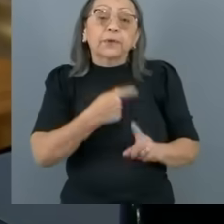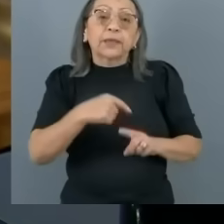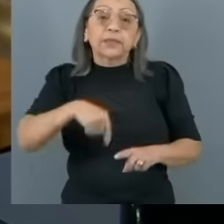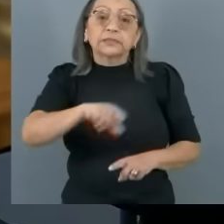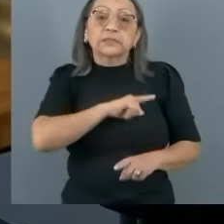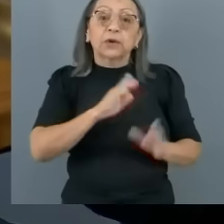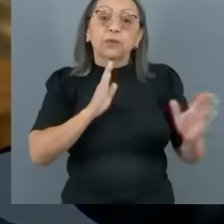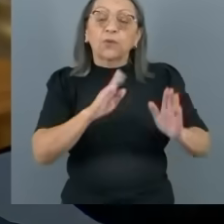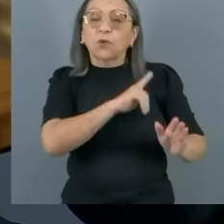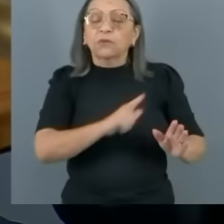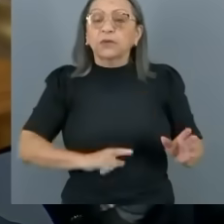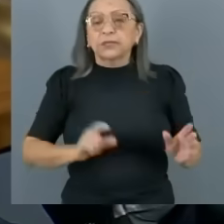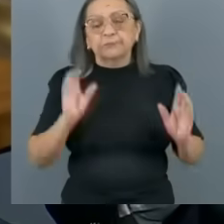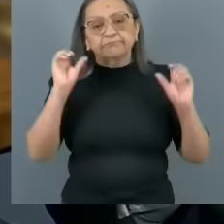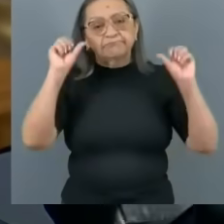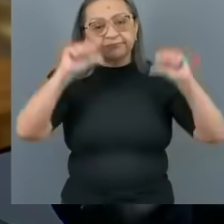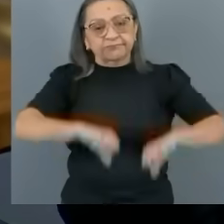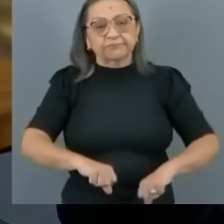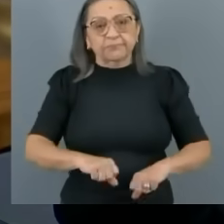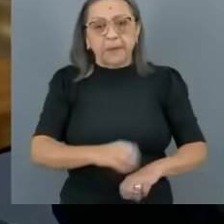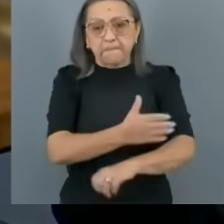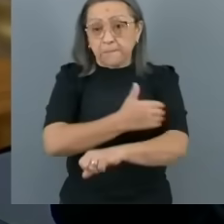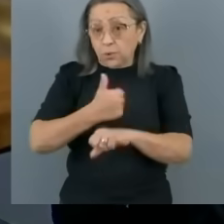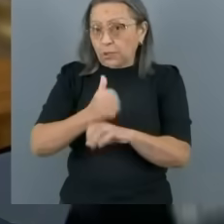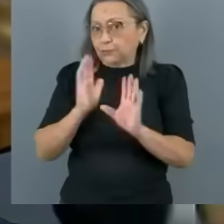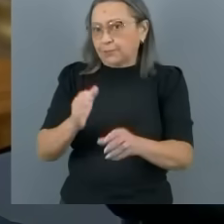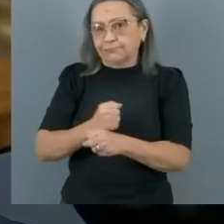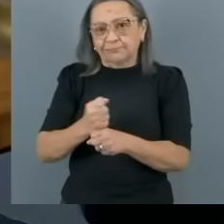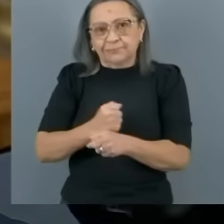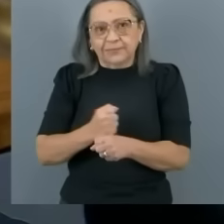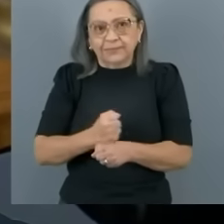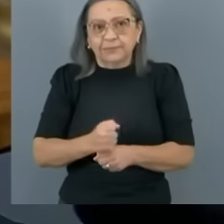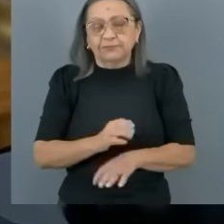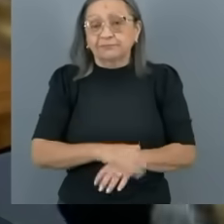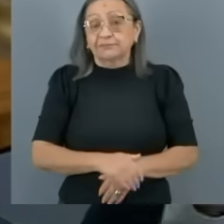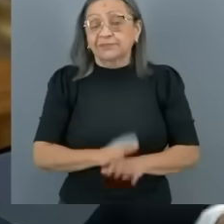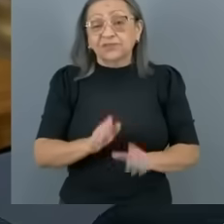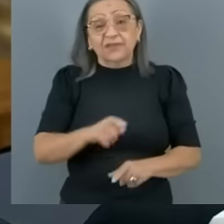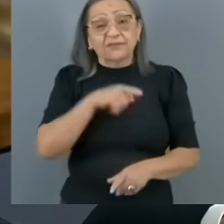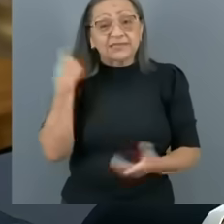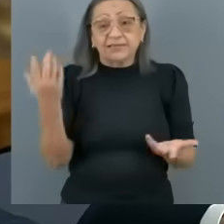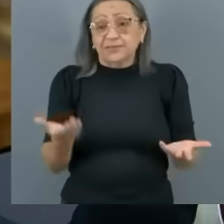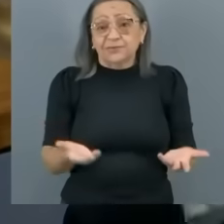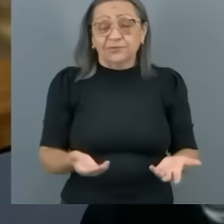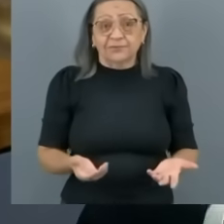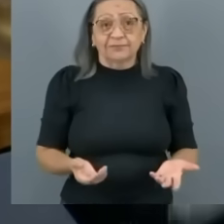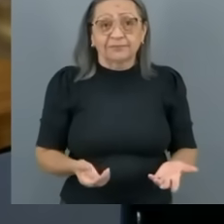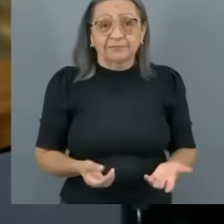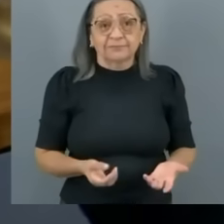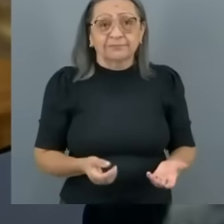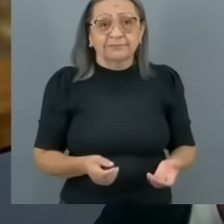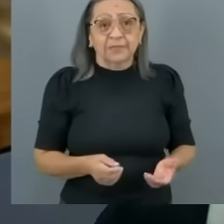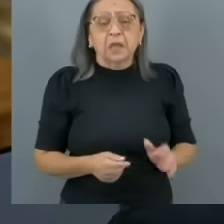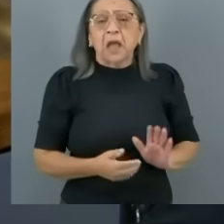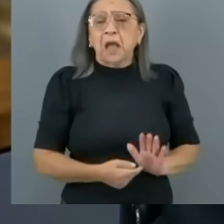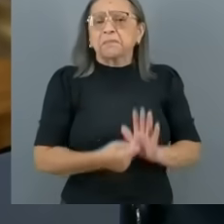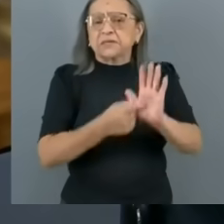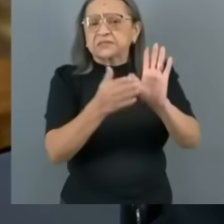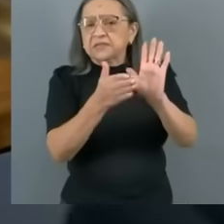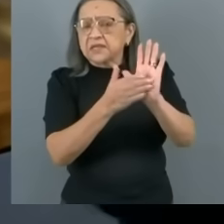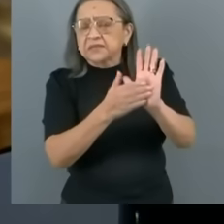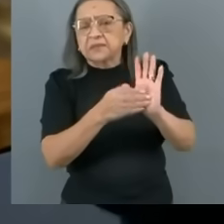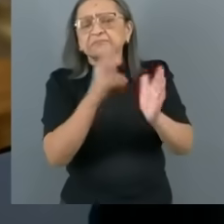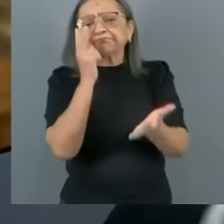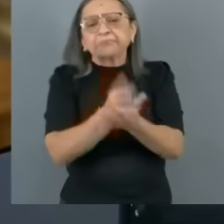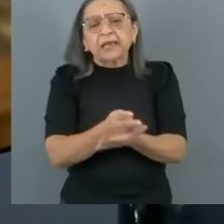que faliu moralmente. Há muito tempo. É mercadoria vencida. Apresenta as mesmas soluções,